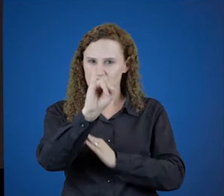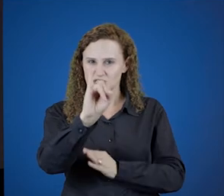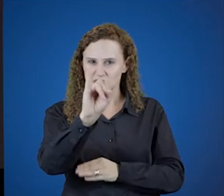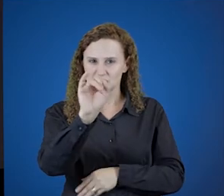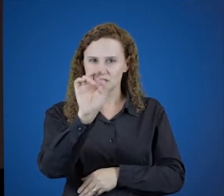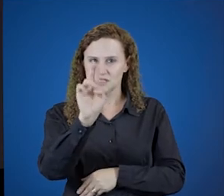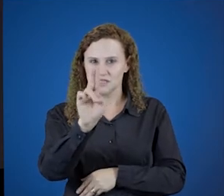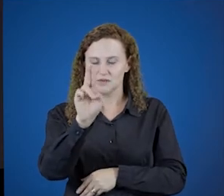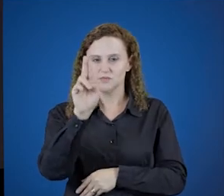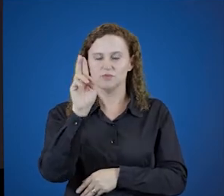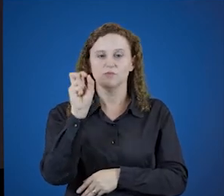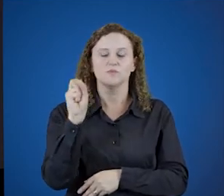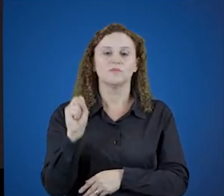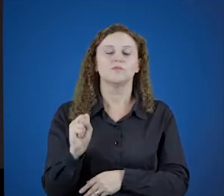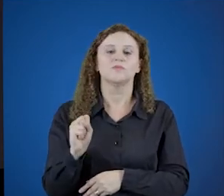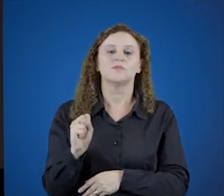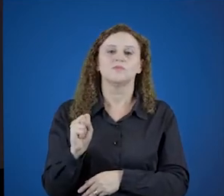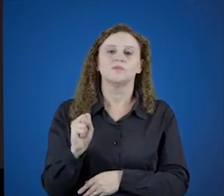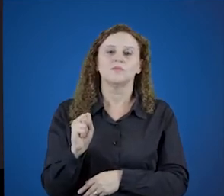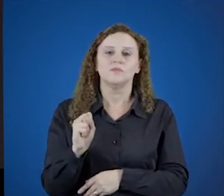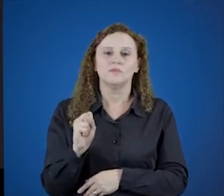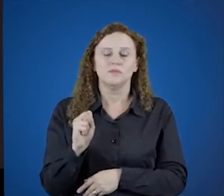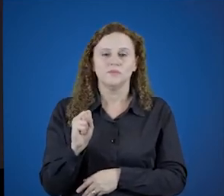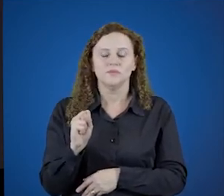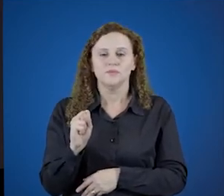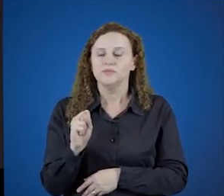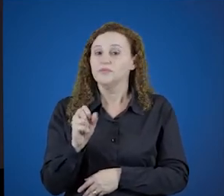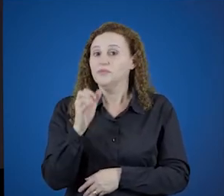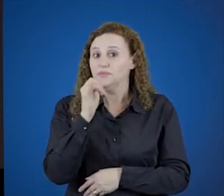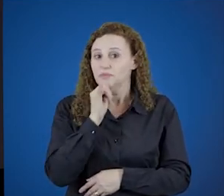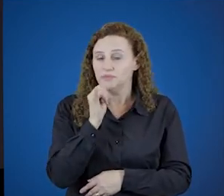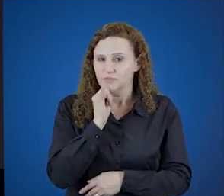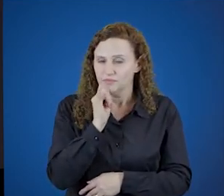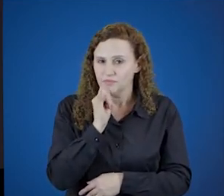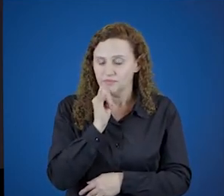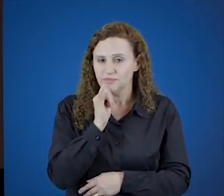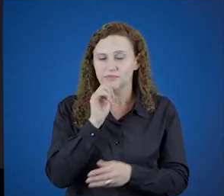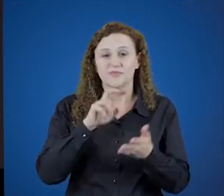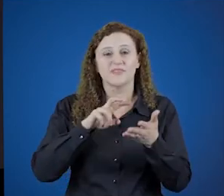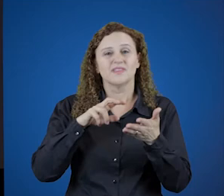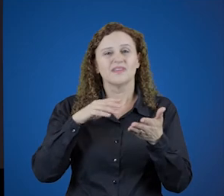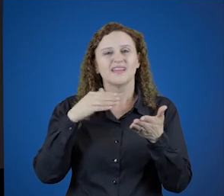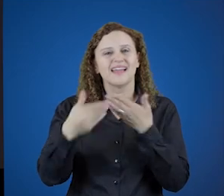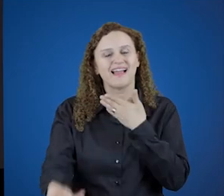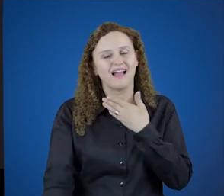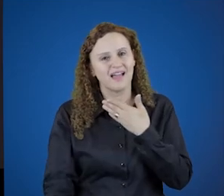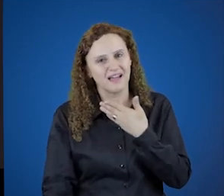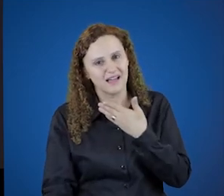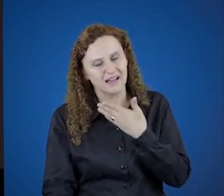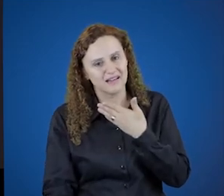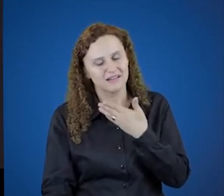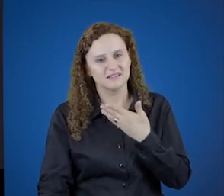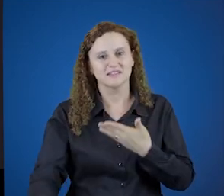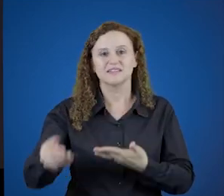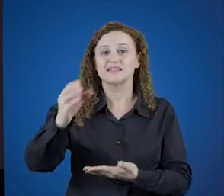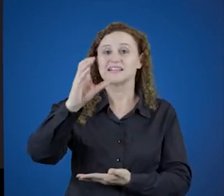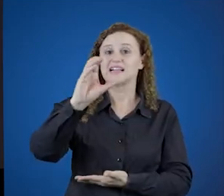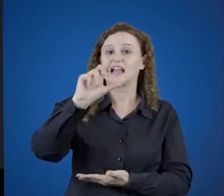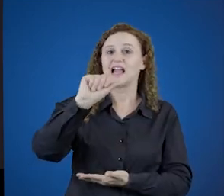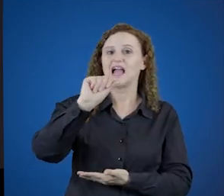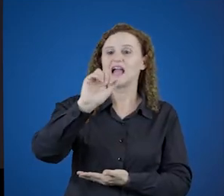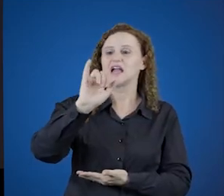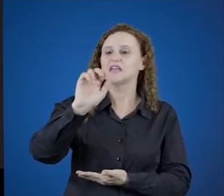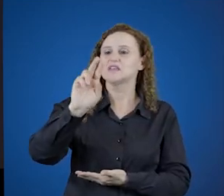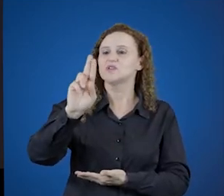e uns Como é o nome de o caso de Caio no